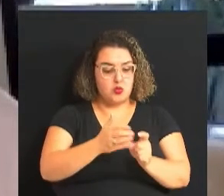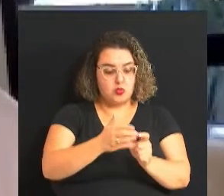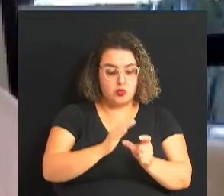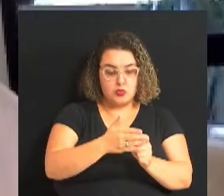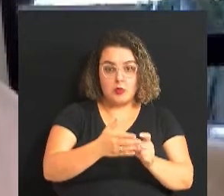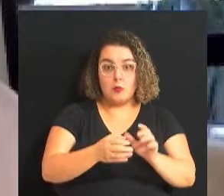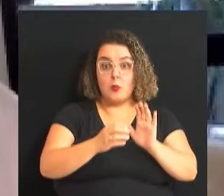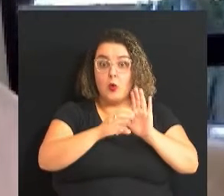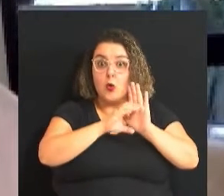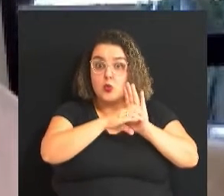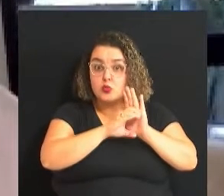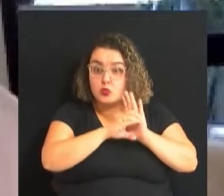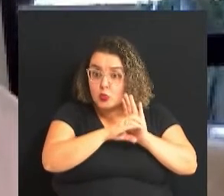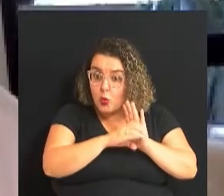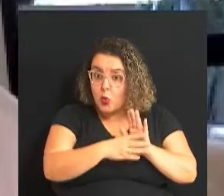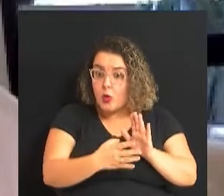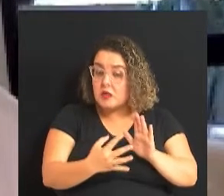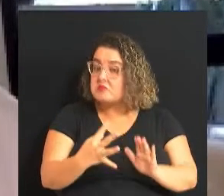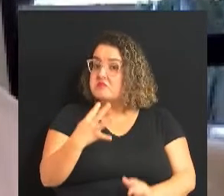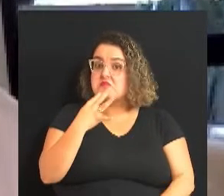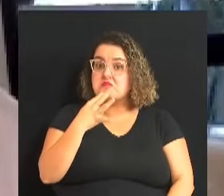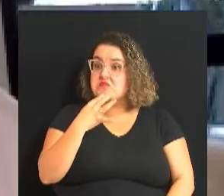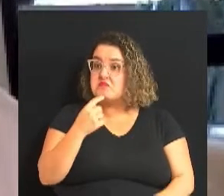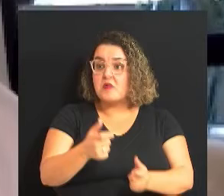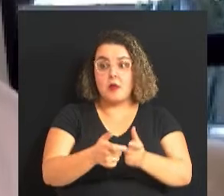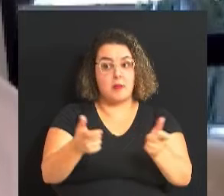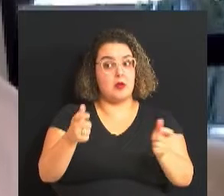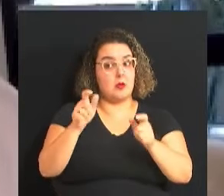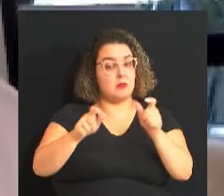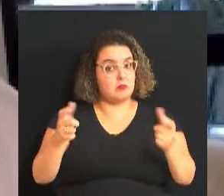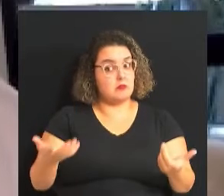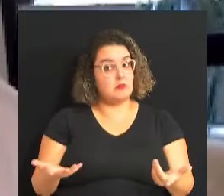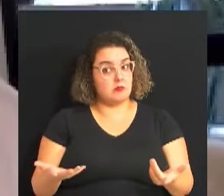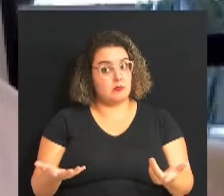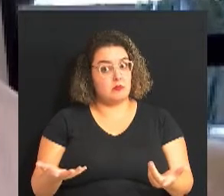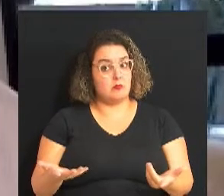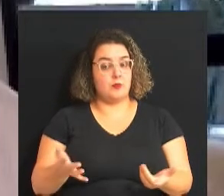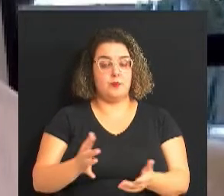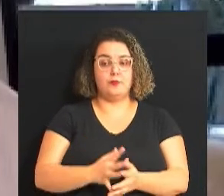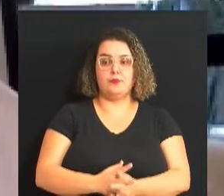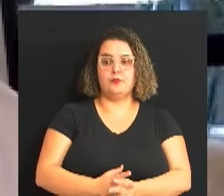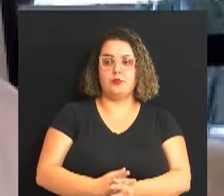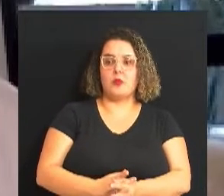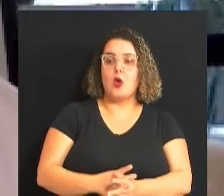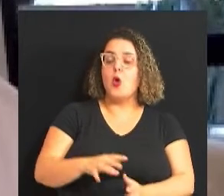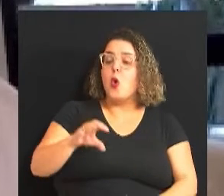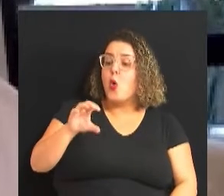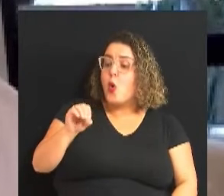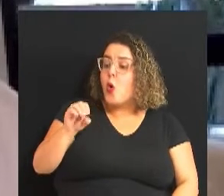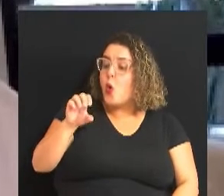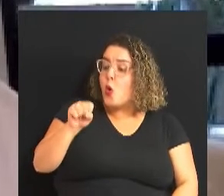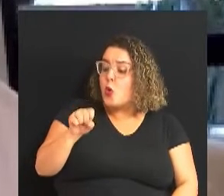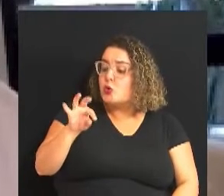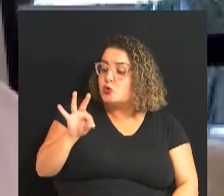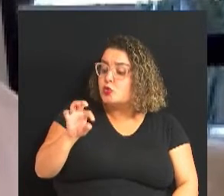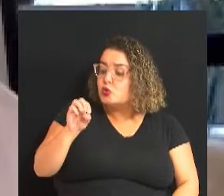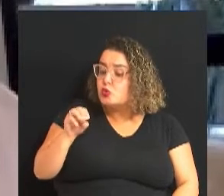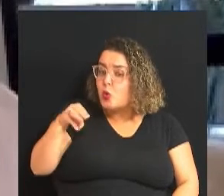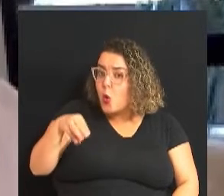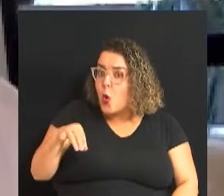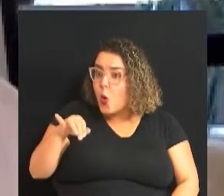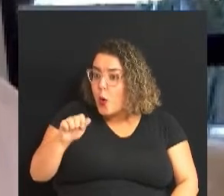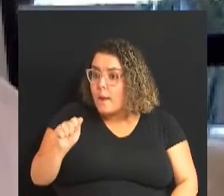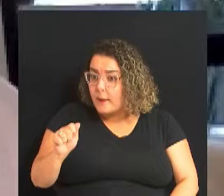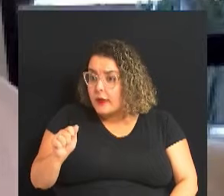são também desconhecidos da maior parte das pessoas. Uma ostomia é uma